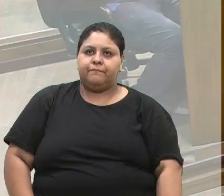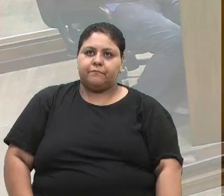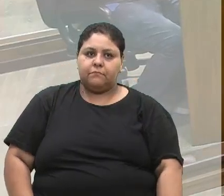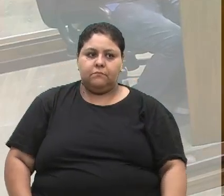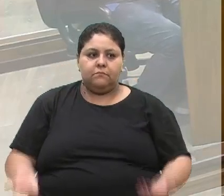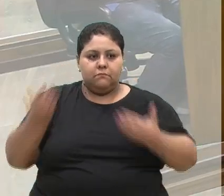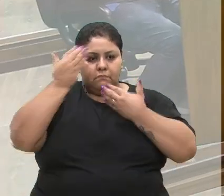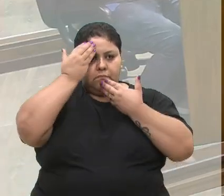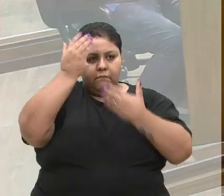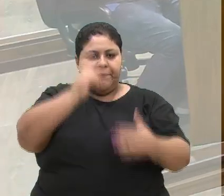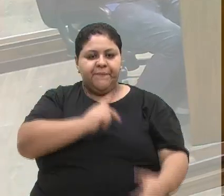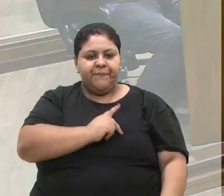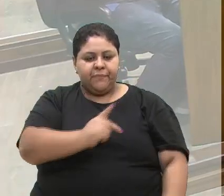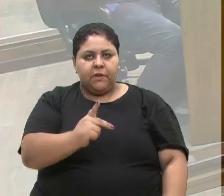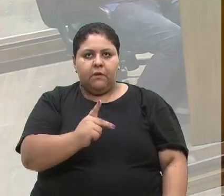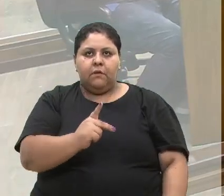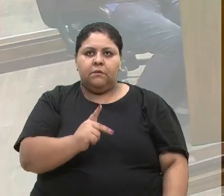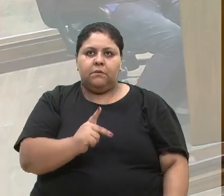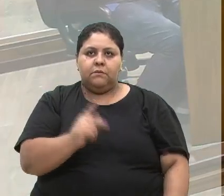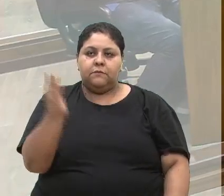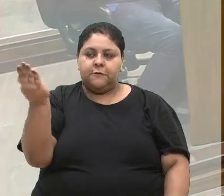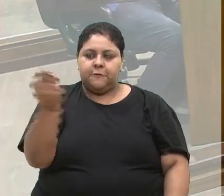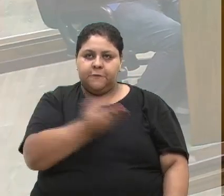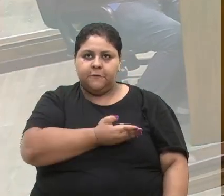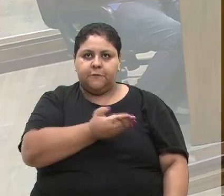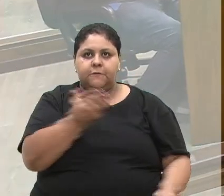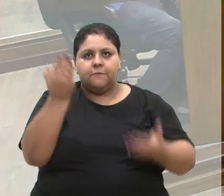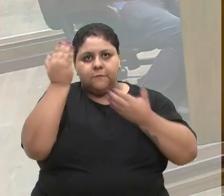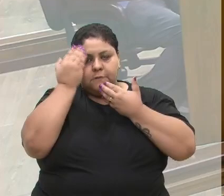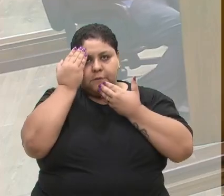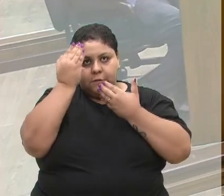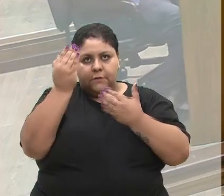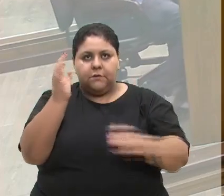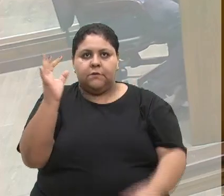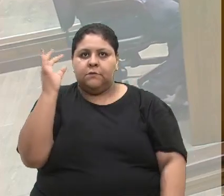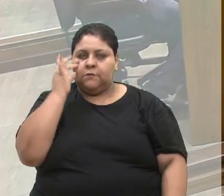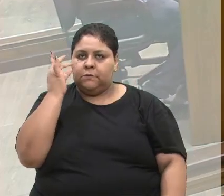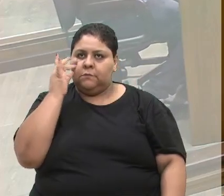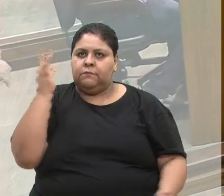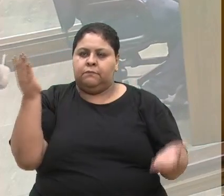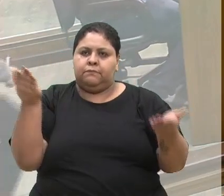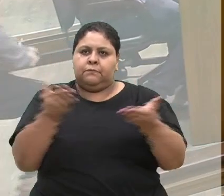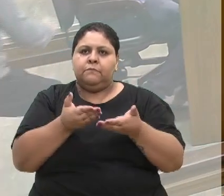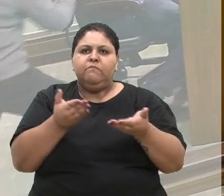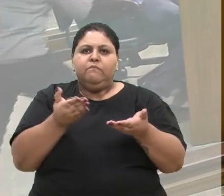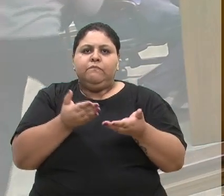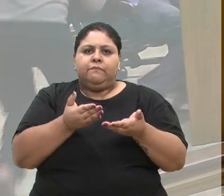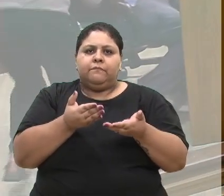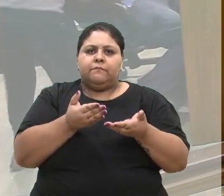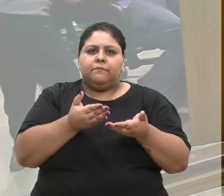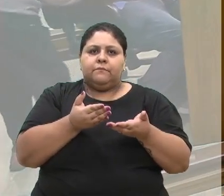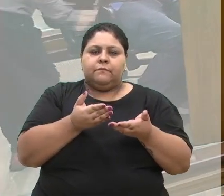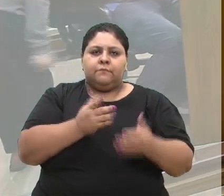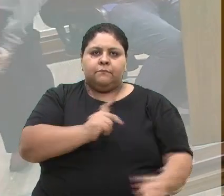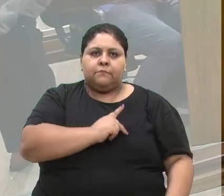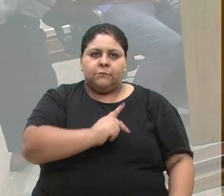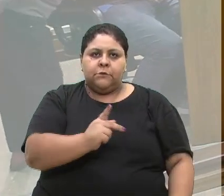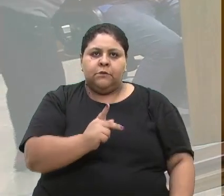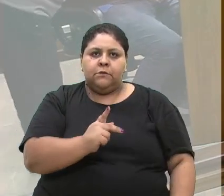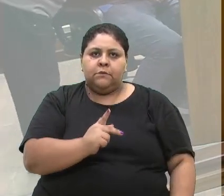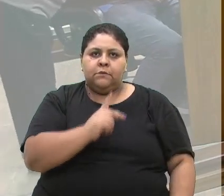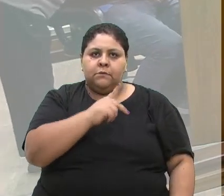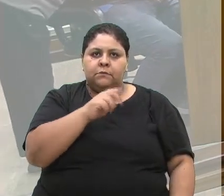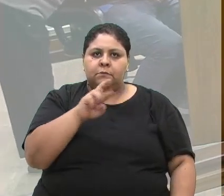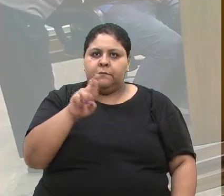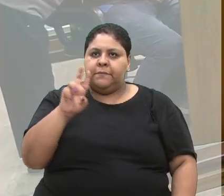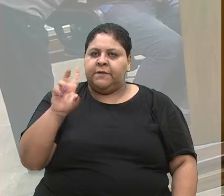Obrigado, presidente. Nobres colegas vereadores, agradecer então a presença aqui agora, chegando o presidente do PRD,